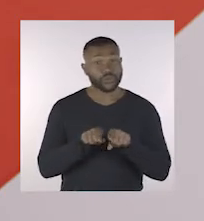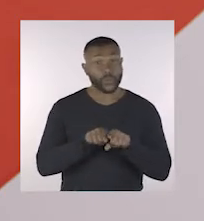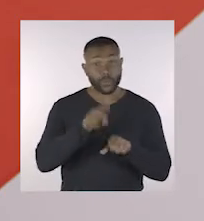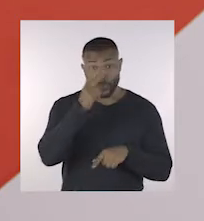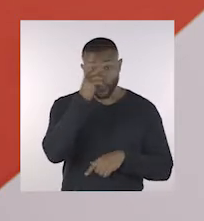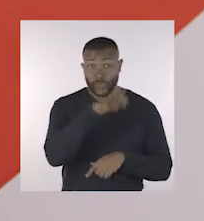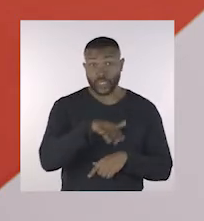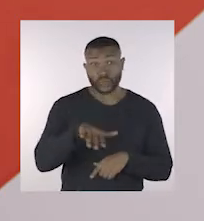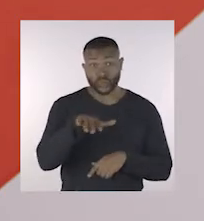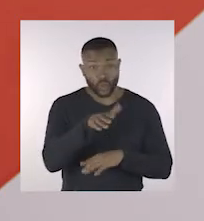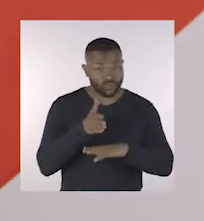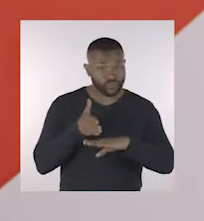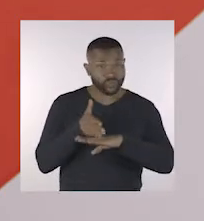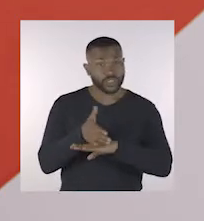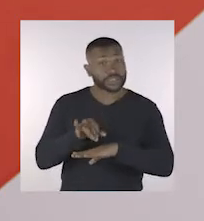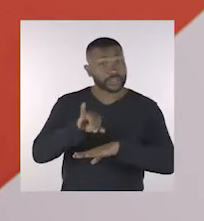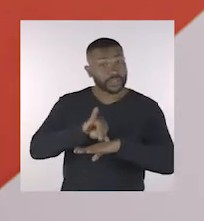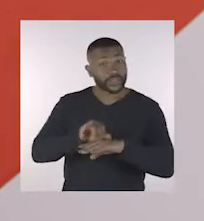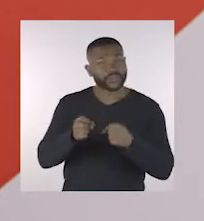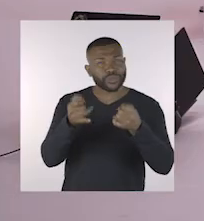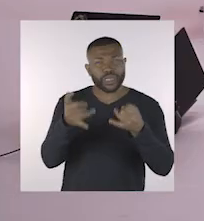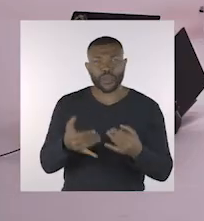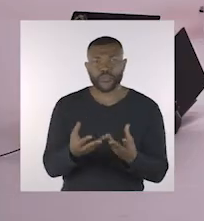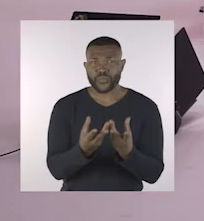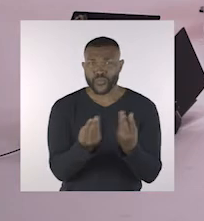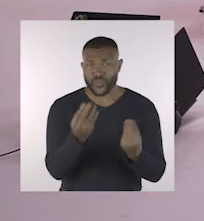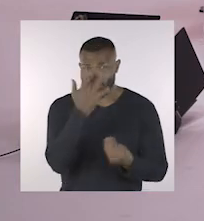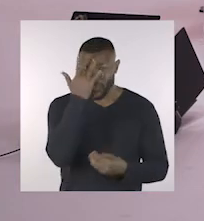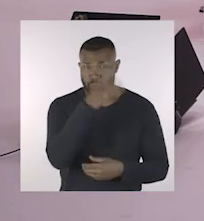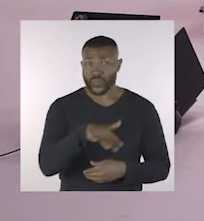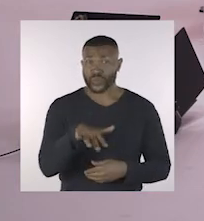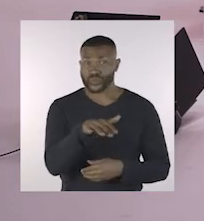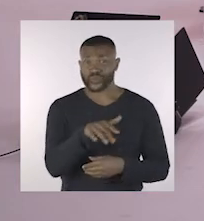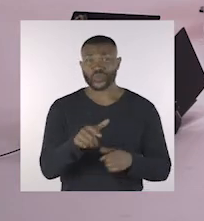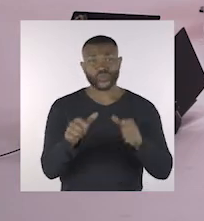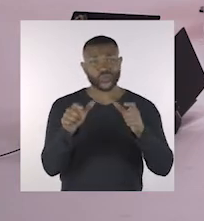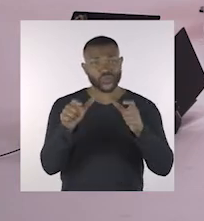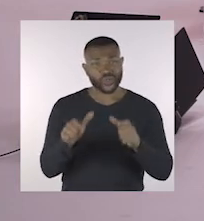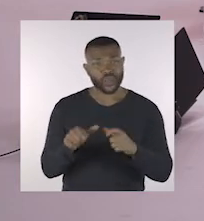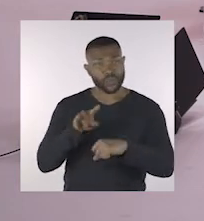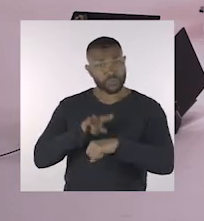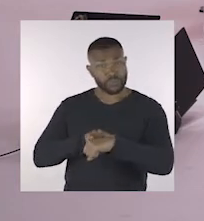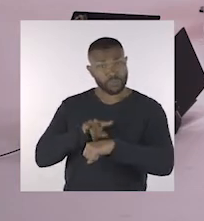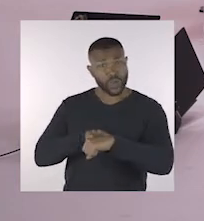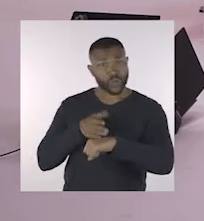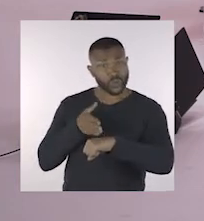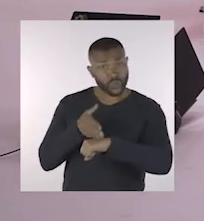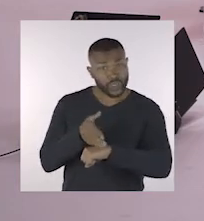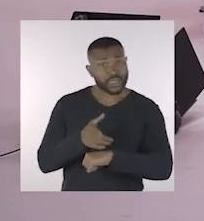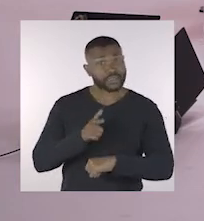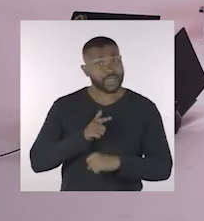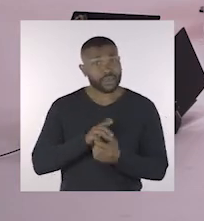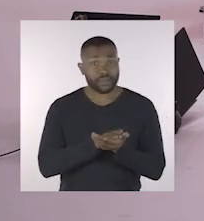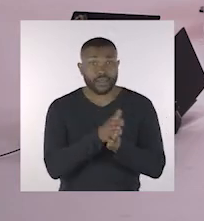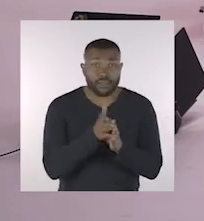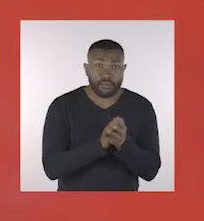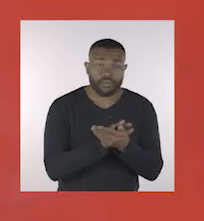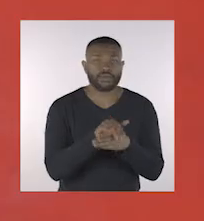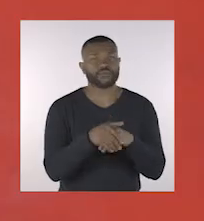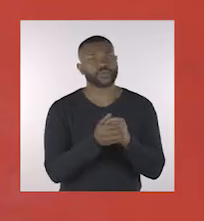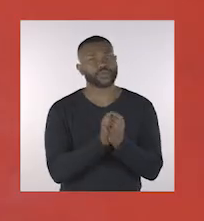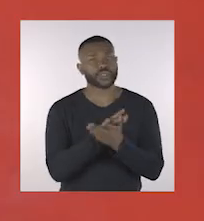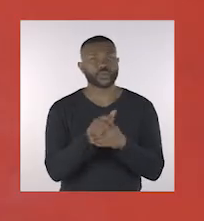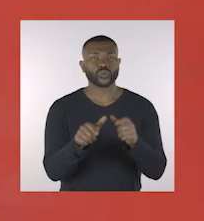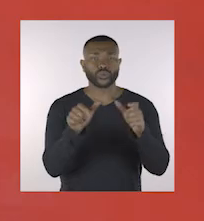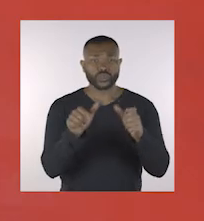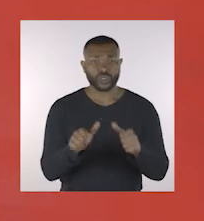fazer fazer com que as pessoas que passam pelo Centro que nação de milhões de pessoas têm um local é um banheiro para ir tem um